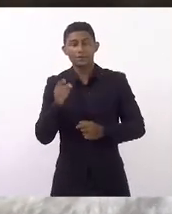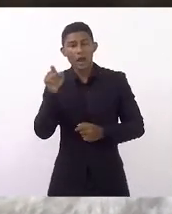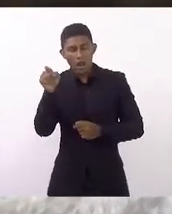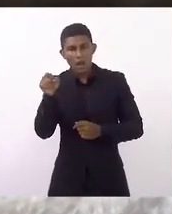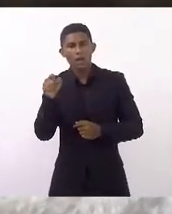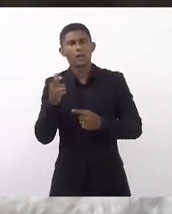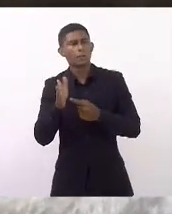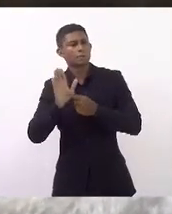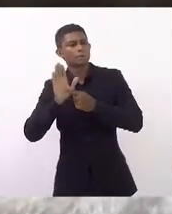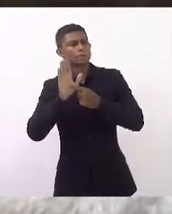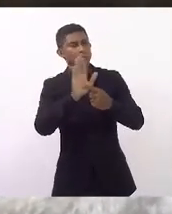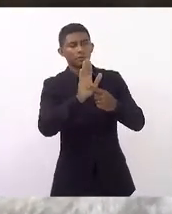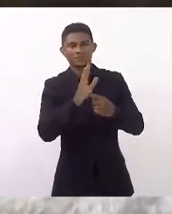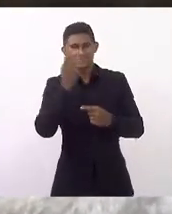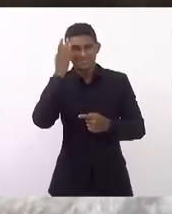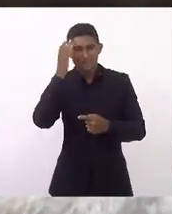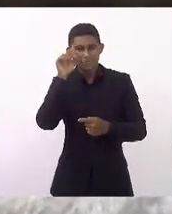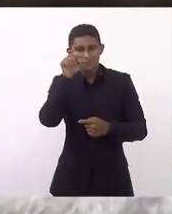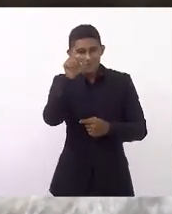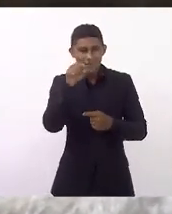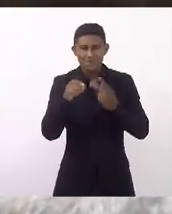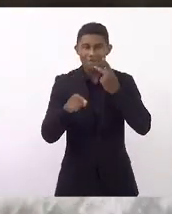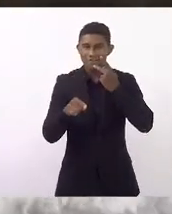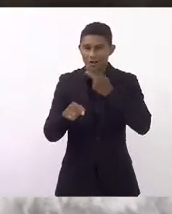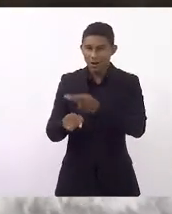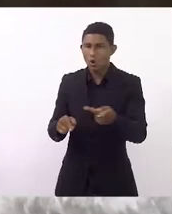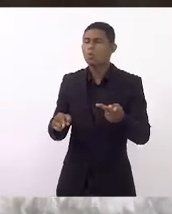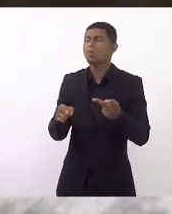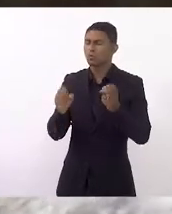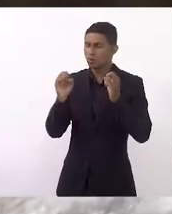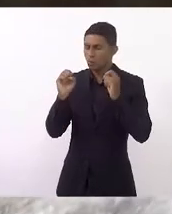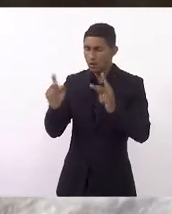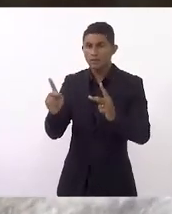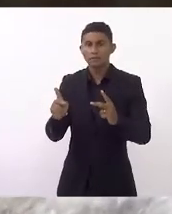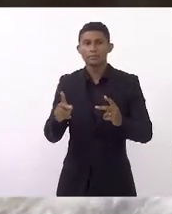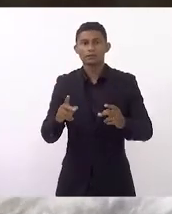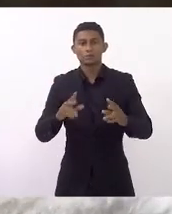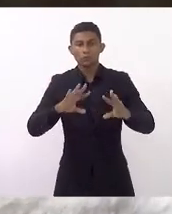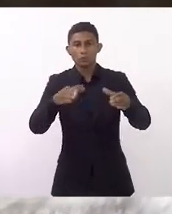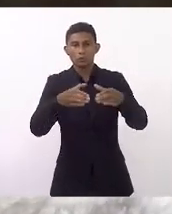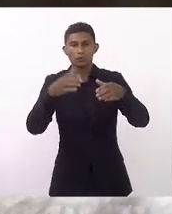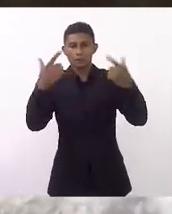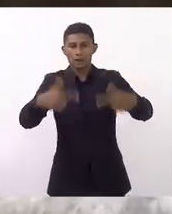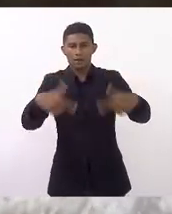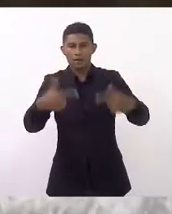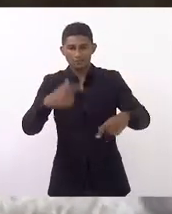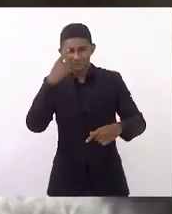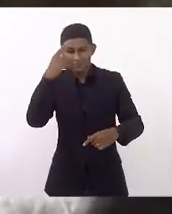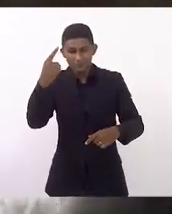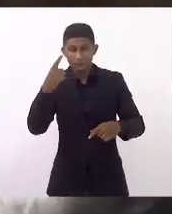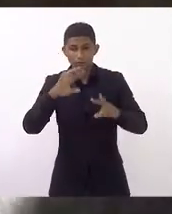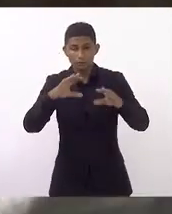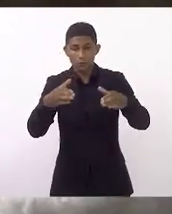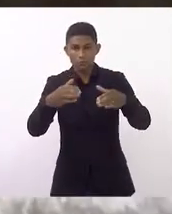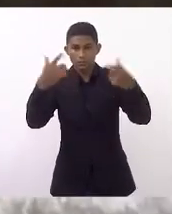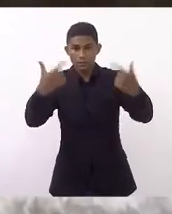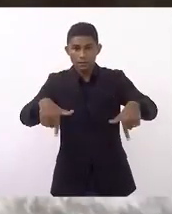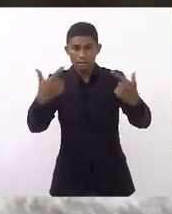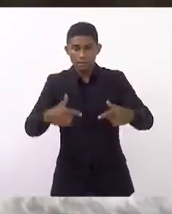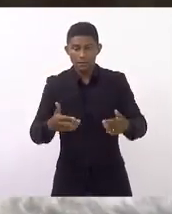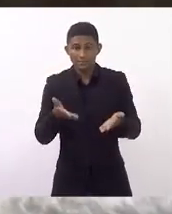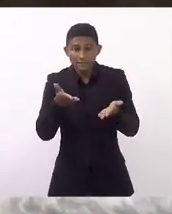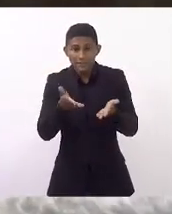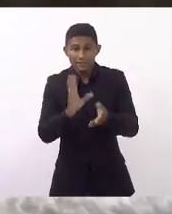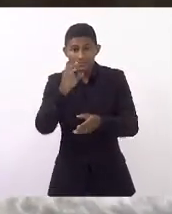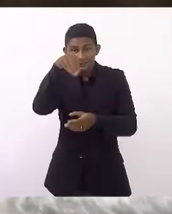publicou, sob vossa orientação, o grupo de trabalho, e a ideia era que no grupo de trabalho nós